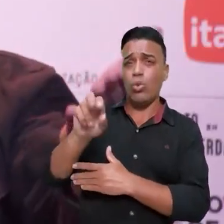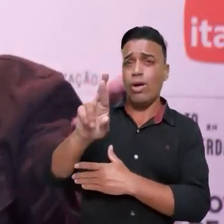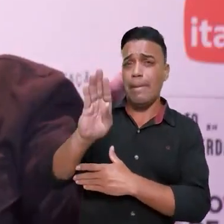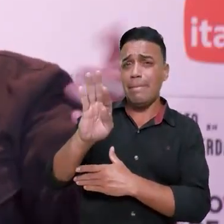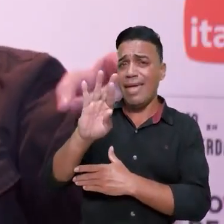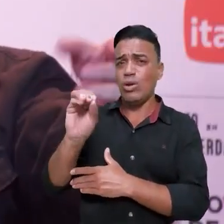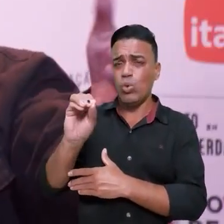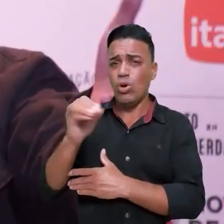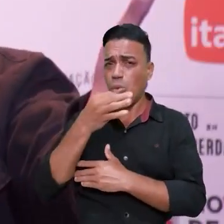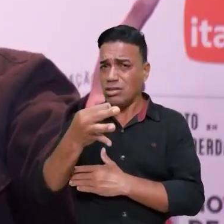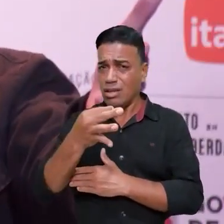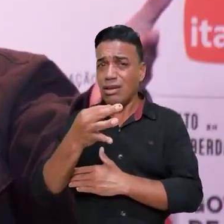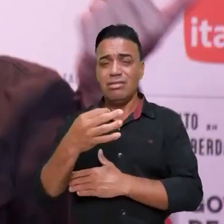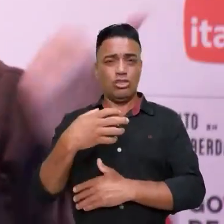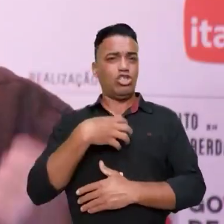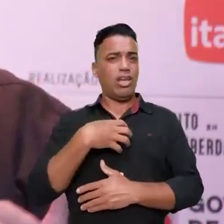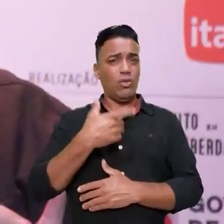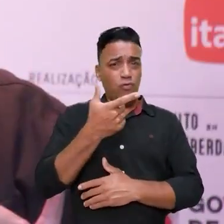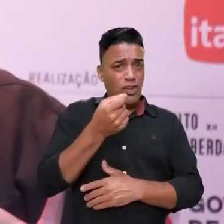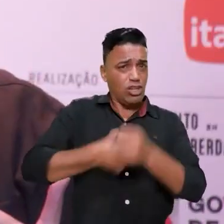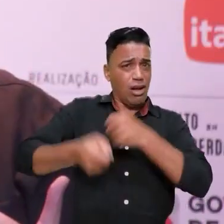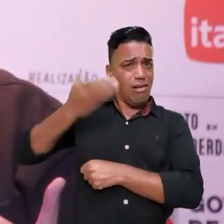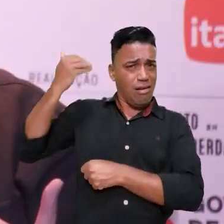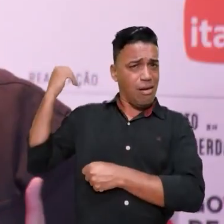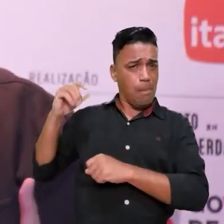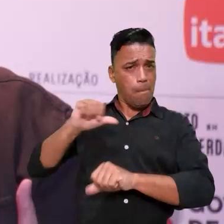Eu até achei que era, mas você está do mesmo jeito de 20 anos atrás.